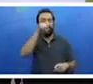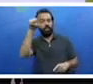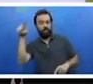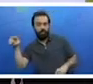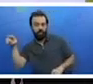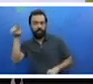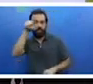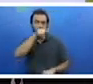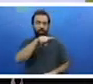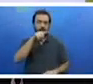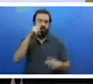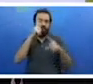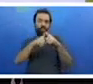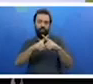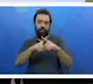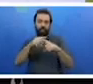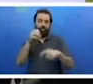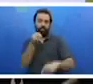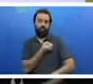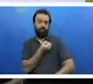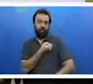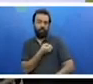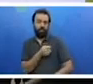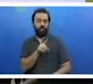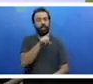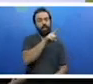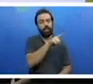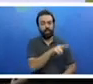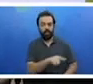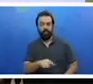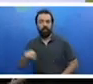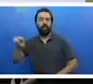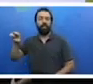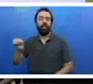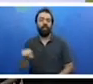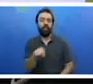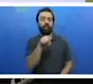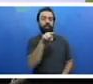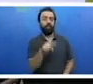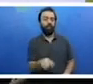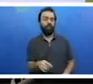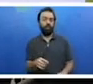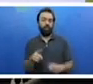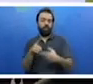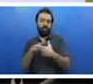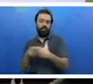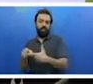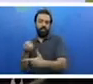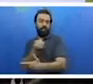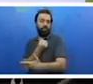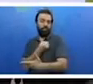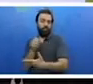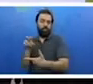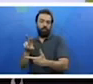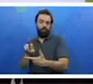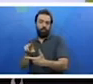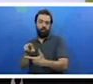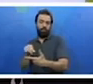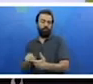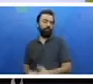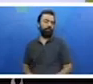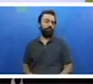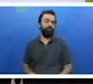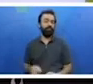um número, o tempo eu estou dividindo por esse mesmo número. Ah,